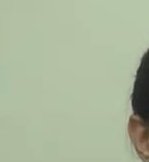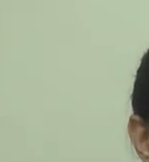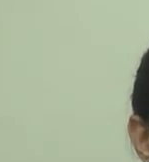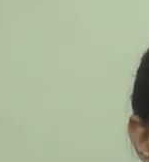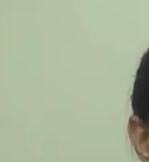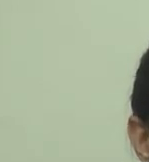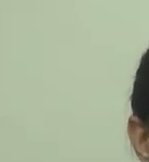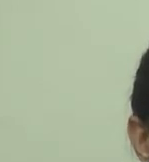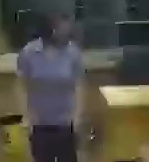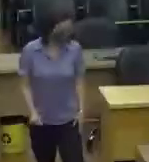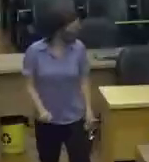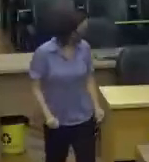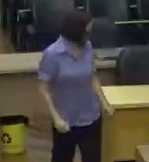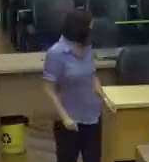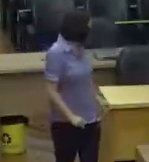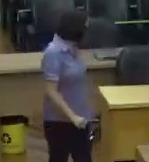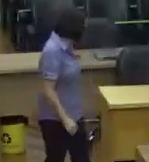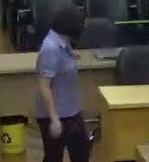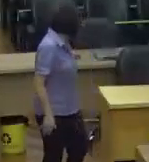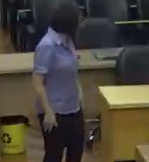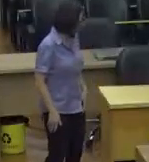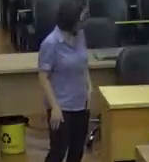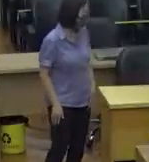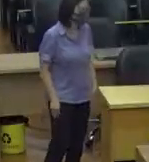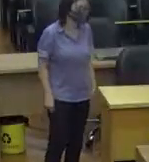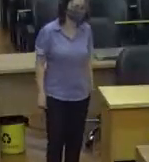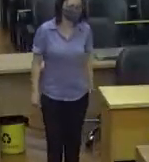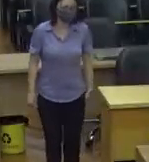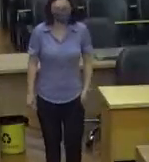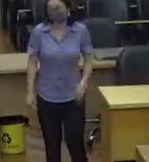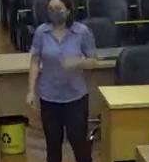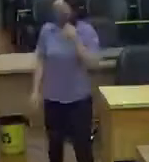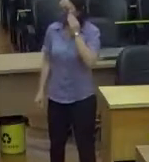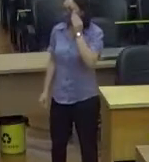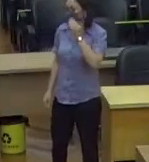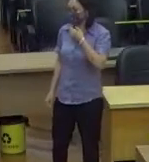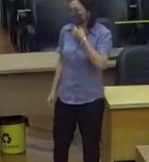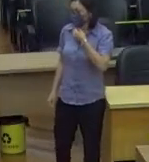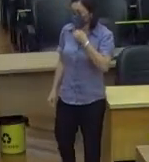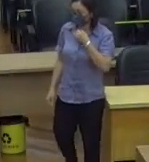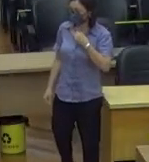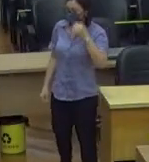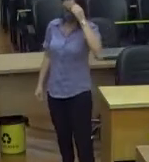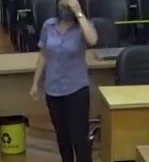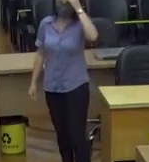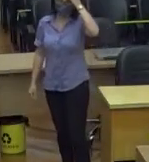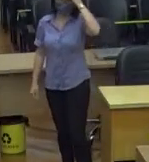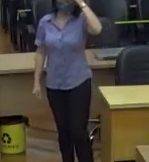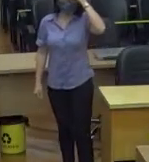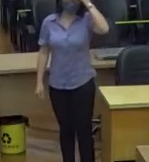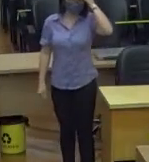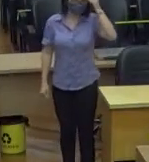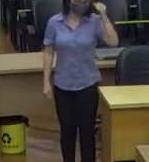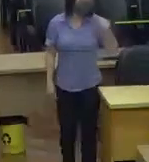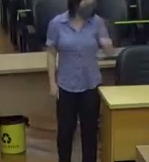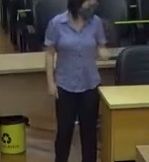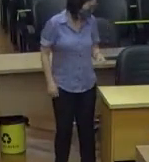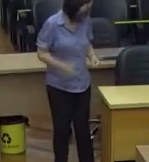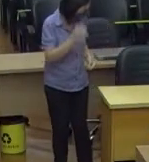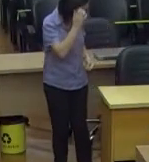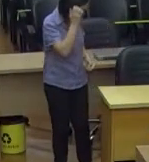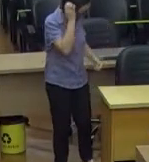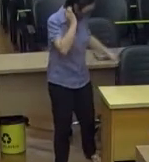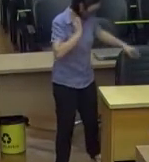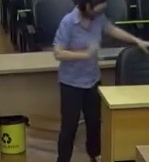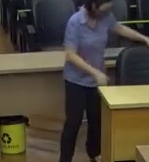Só uma colocação sobre a vacina. Ela, como a maioria foram experimentais e ainda não tem muita coisa, então não se